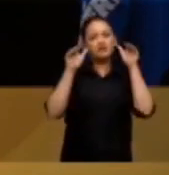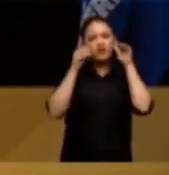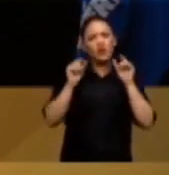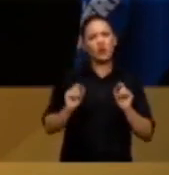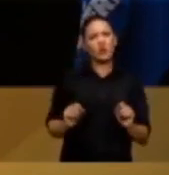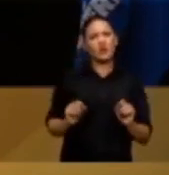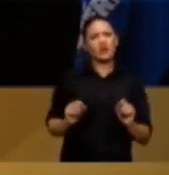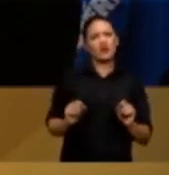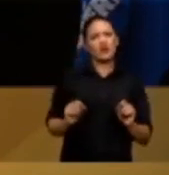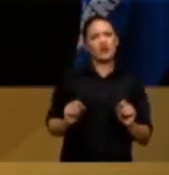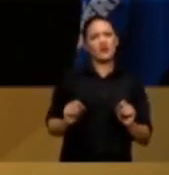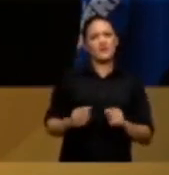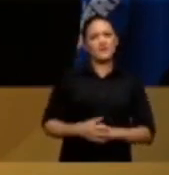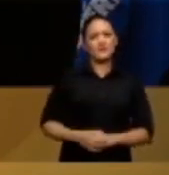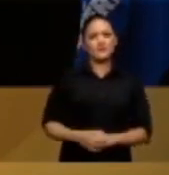a ausência